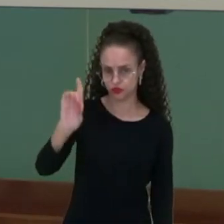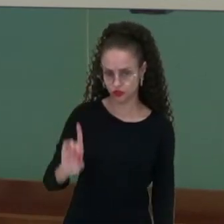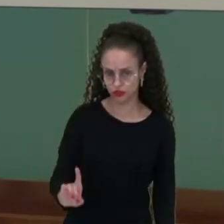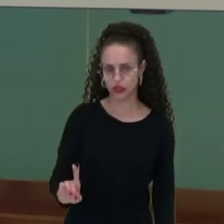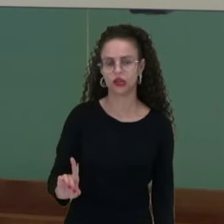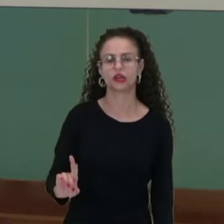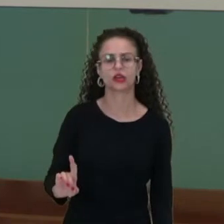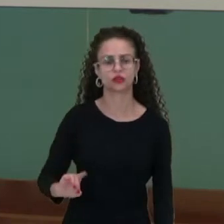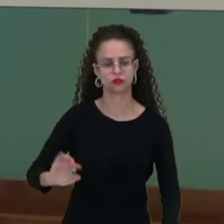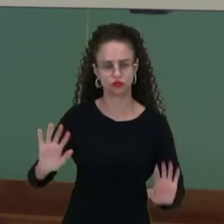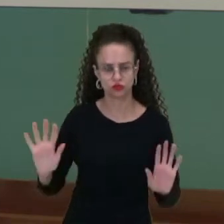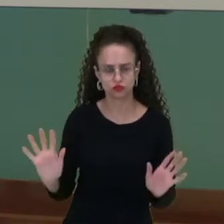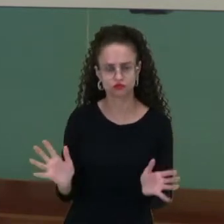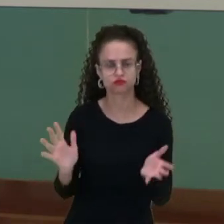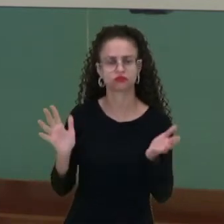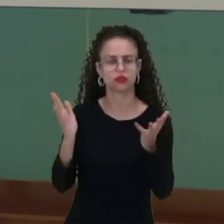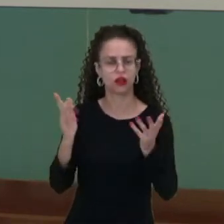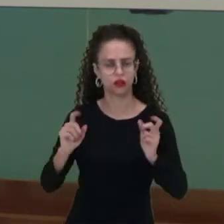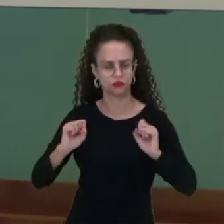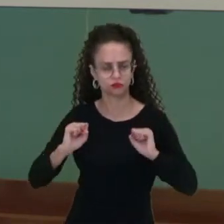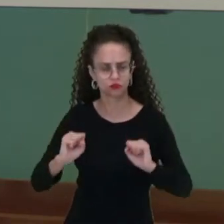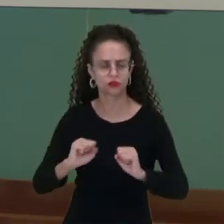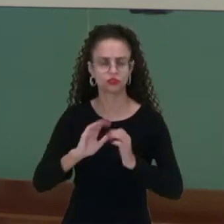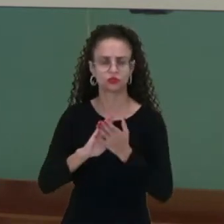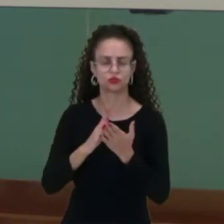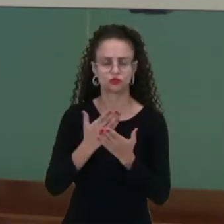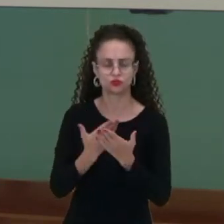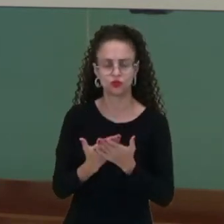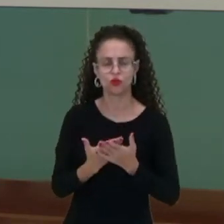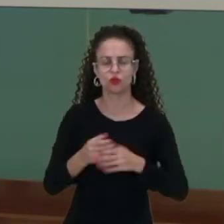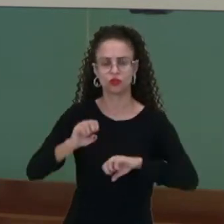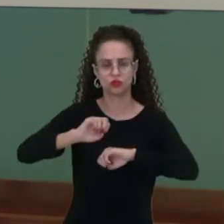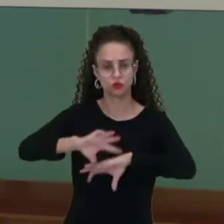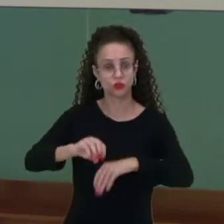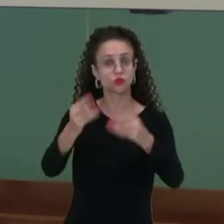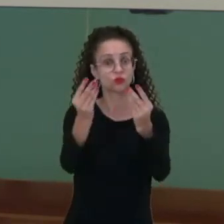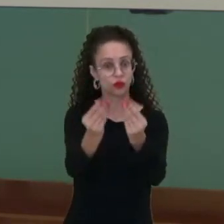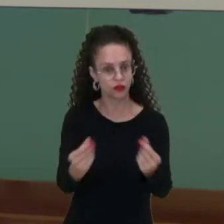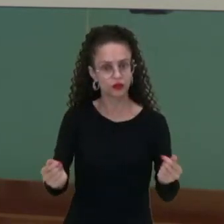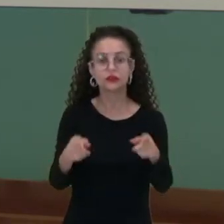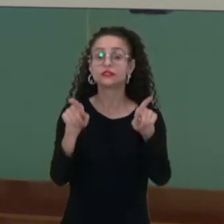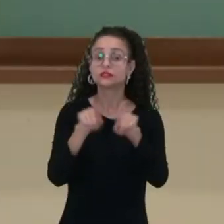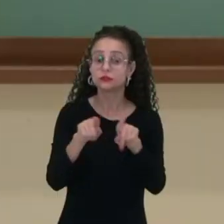serem estimulados, de poder estudar, ter uma educação de qualidade e